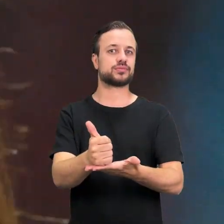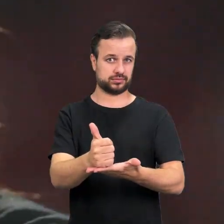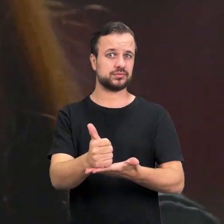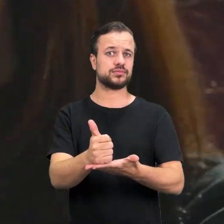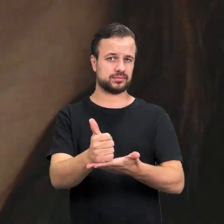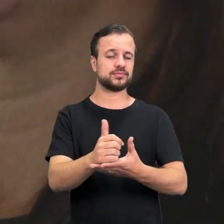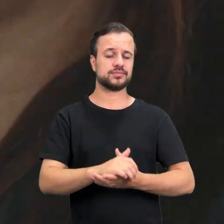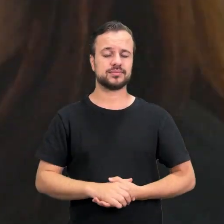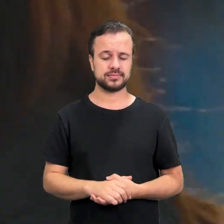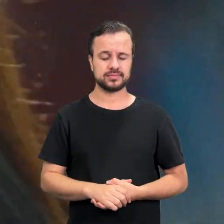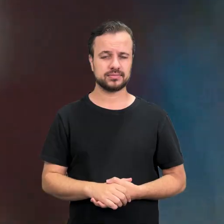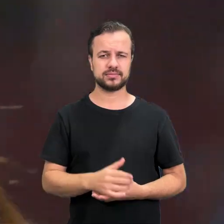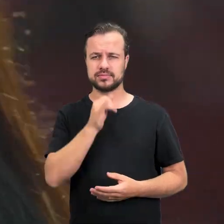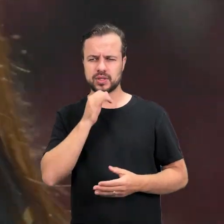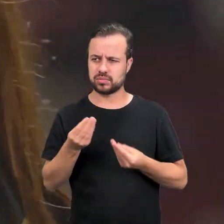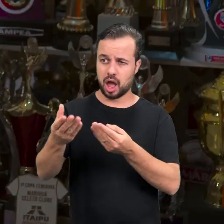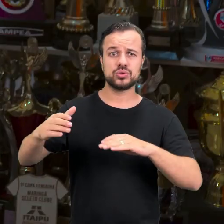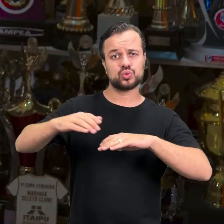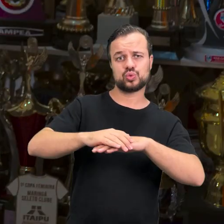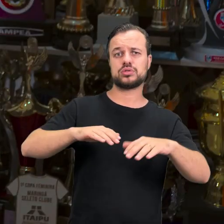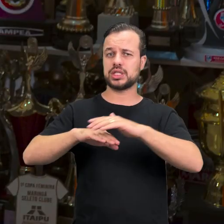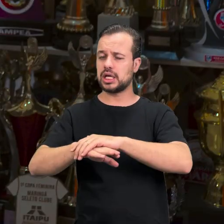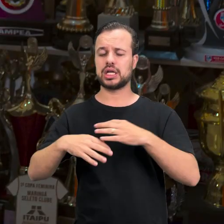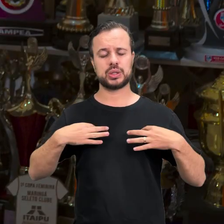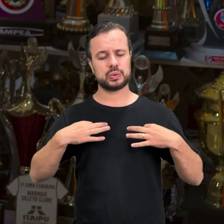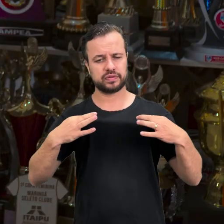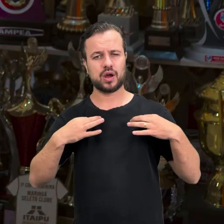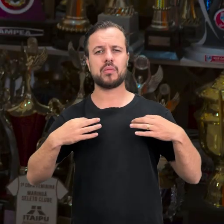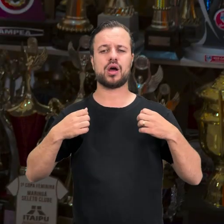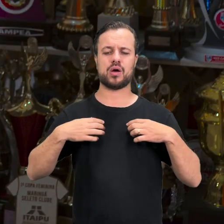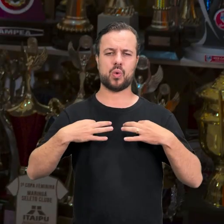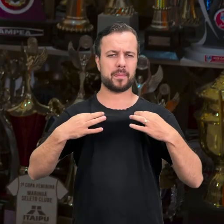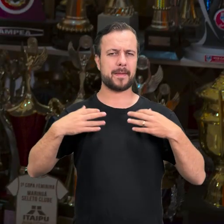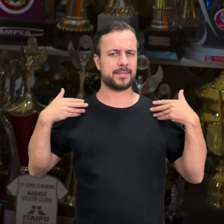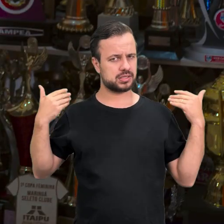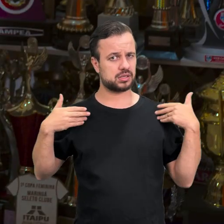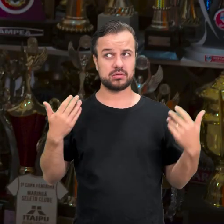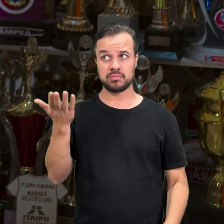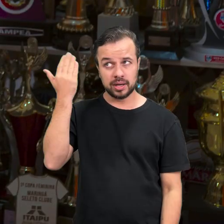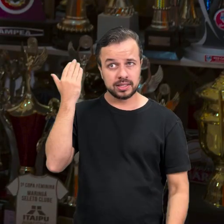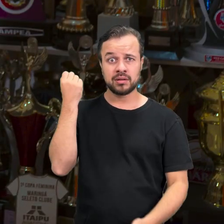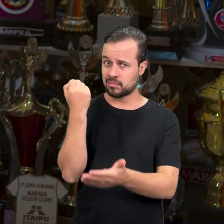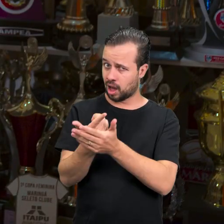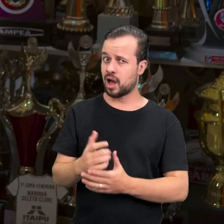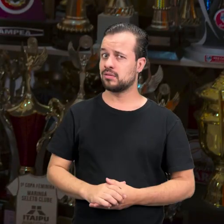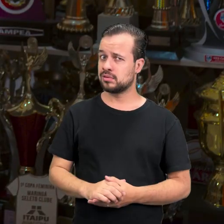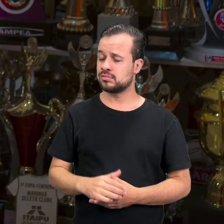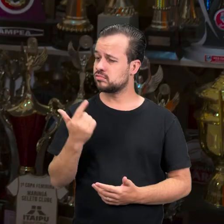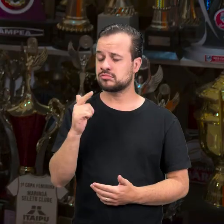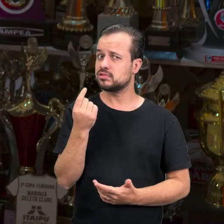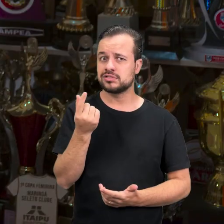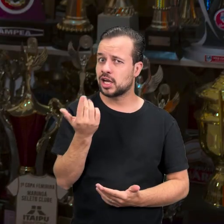as meninas, entregar para elas como chuteiras, né? Uniformes, roupa de passeio, isso daí antigamente a gente pagava, né? Até o